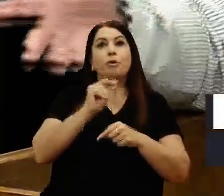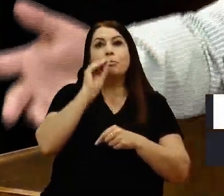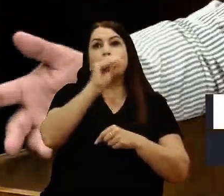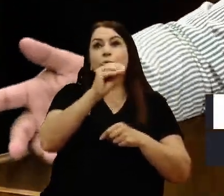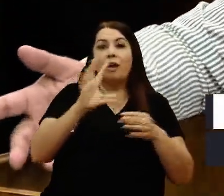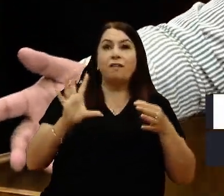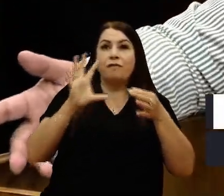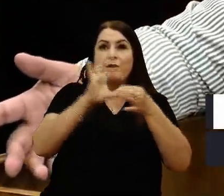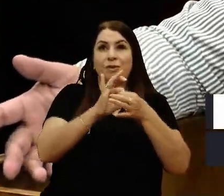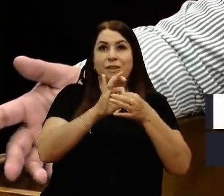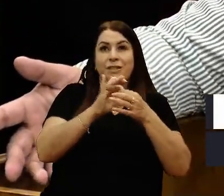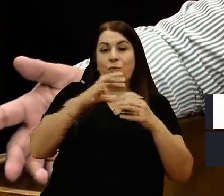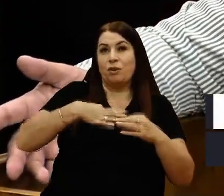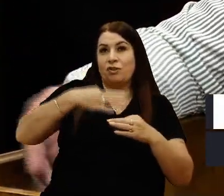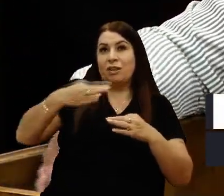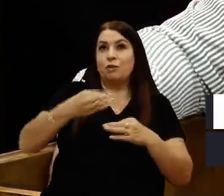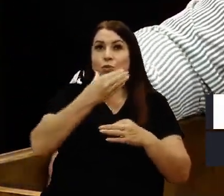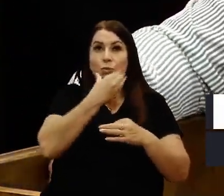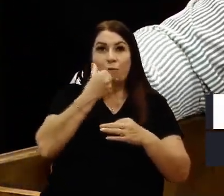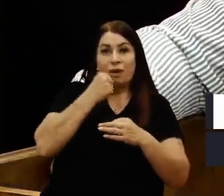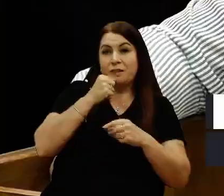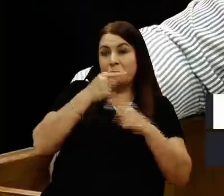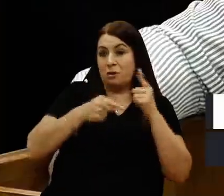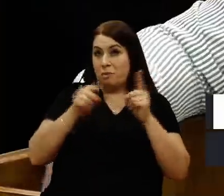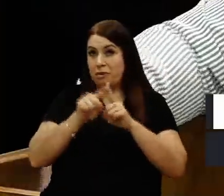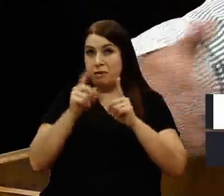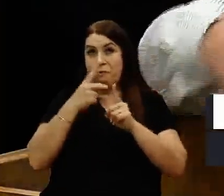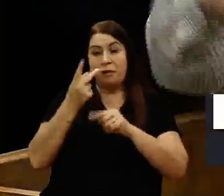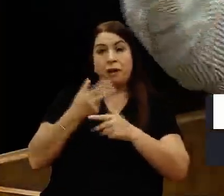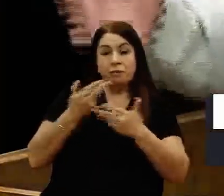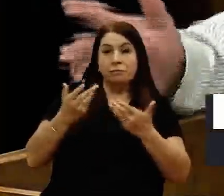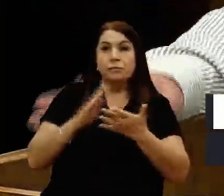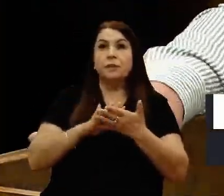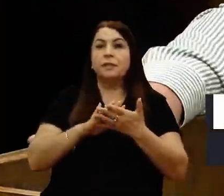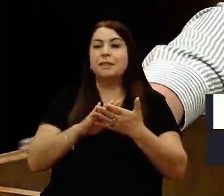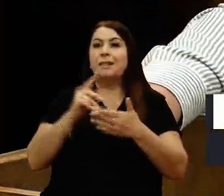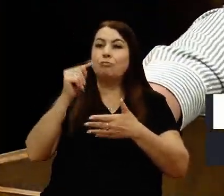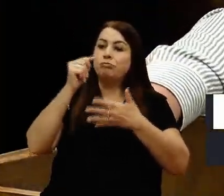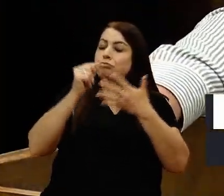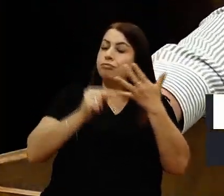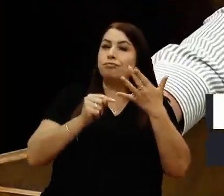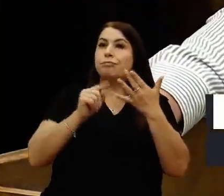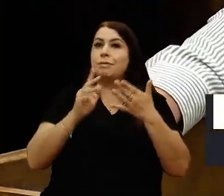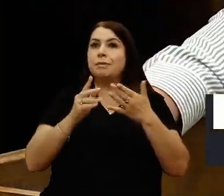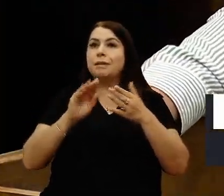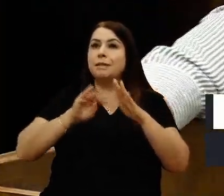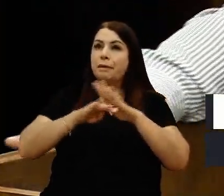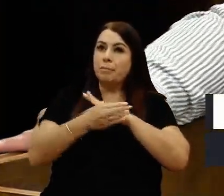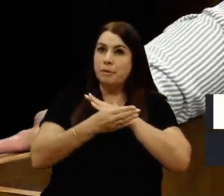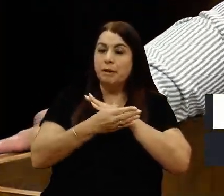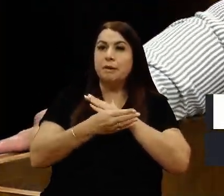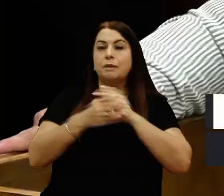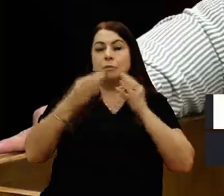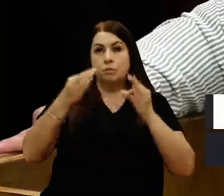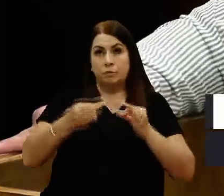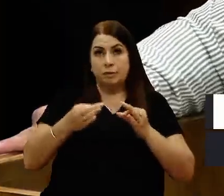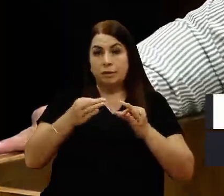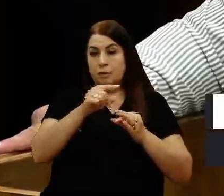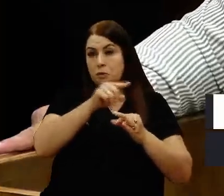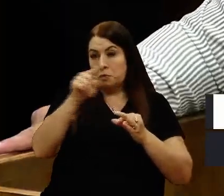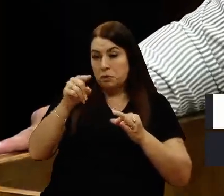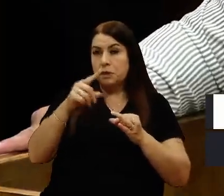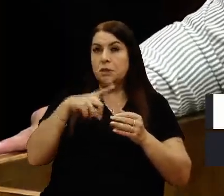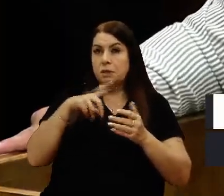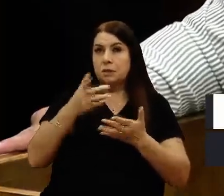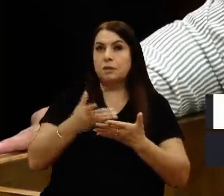veiculadas aos candidatos e candidatas ou manifestações. Então são questões que nós vamos adaptar e eu tenho certeza que o senhor